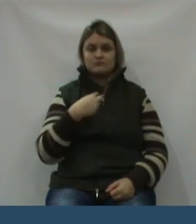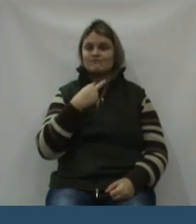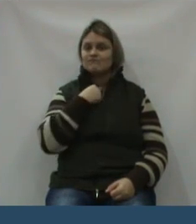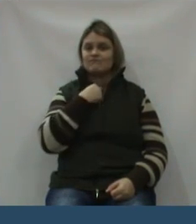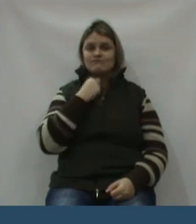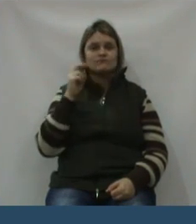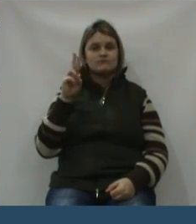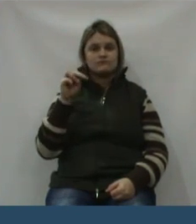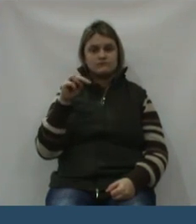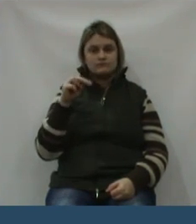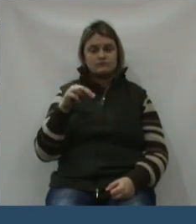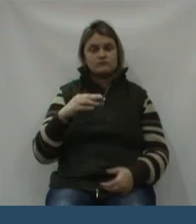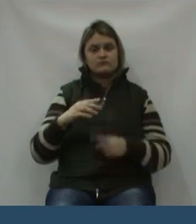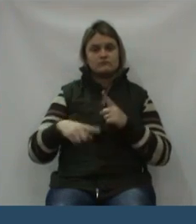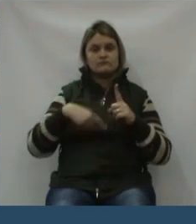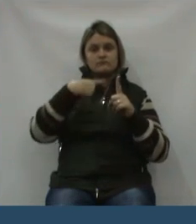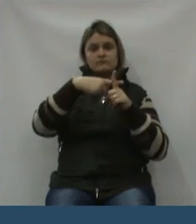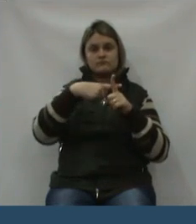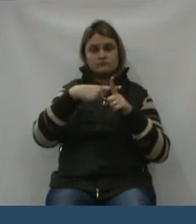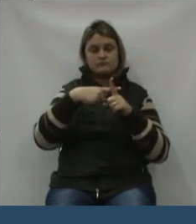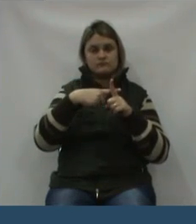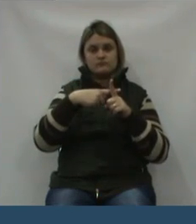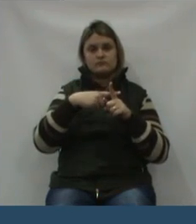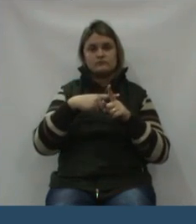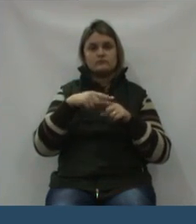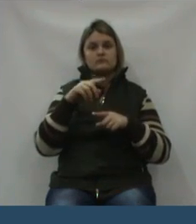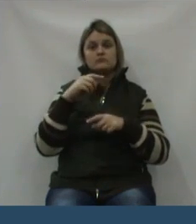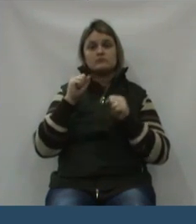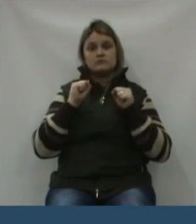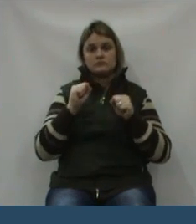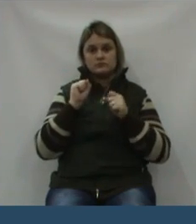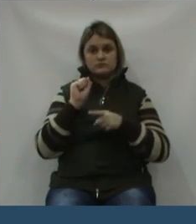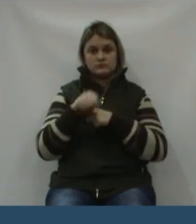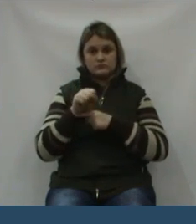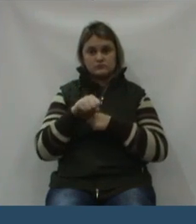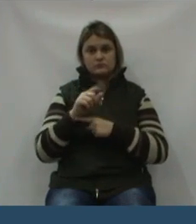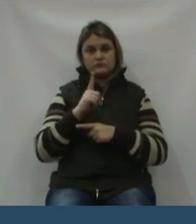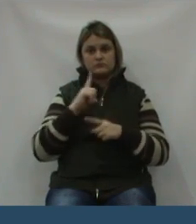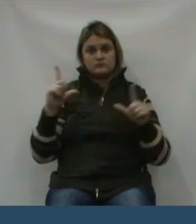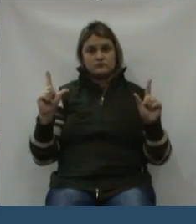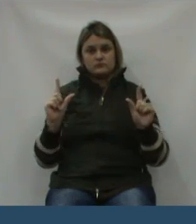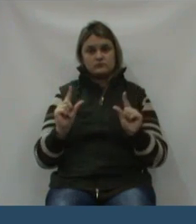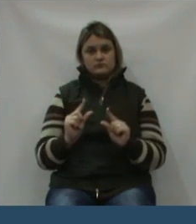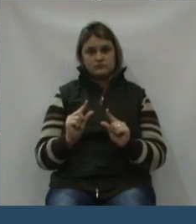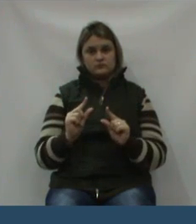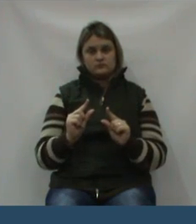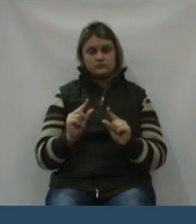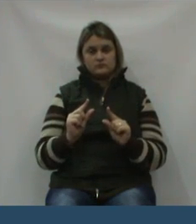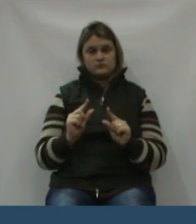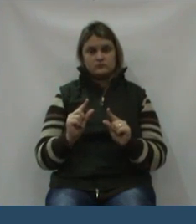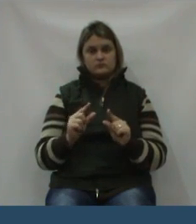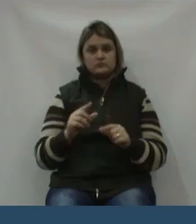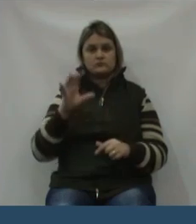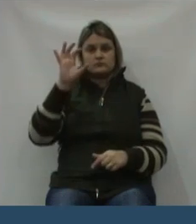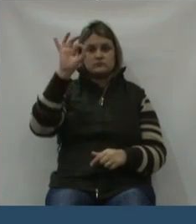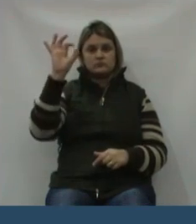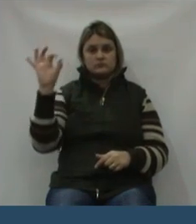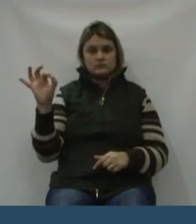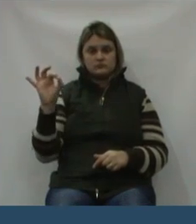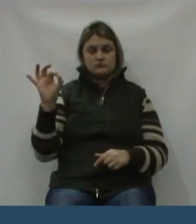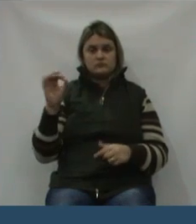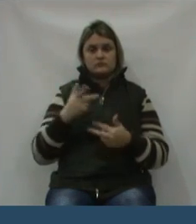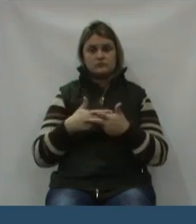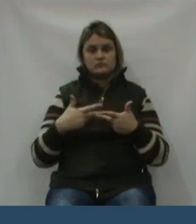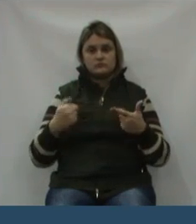podemos jamais aumentar o número constitucional, mas sim poderemos diminuir a percentagem